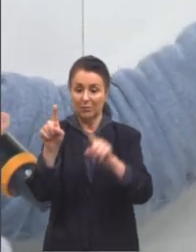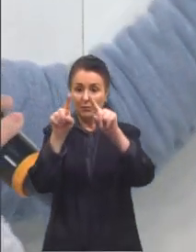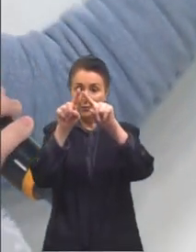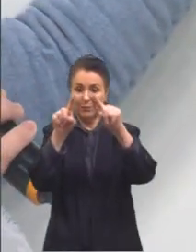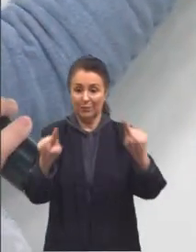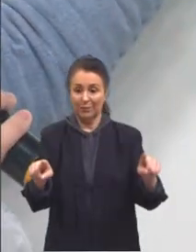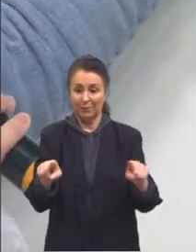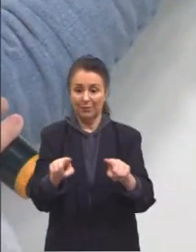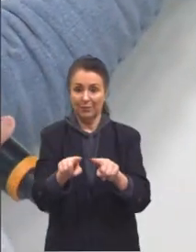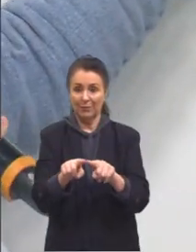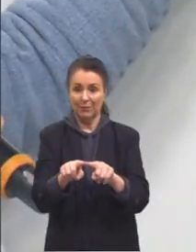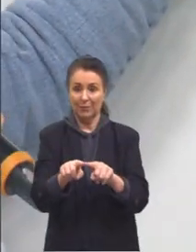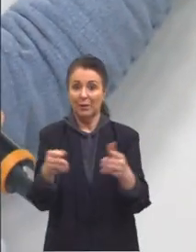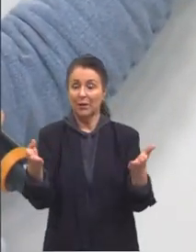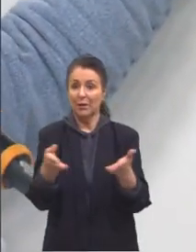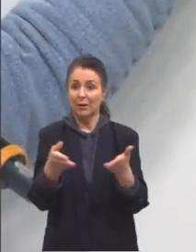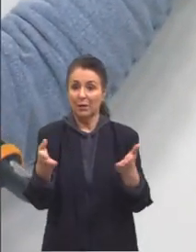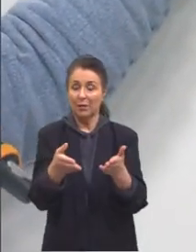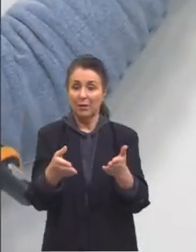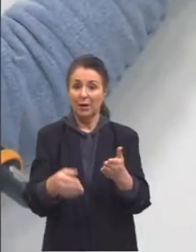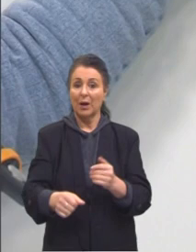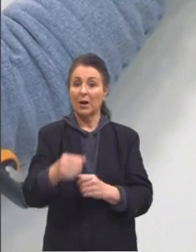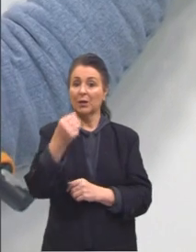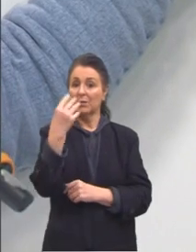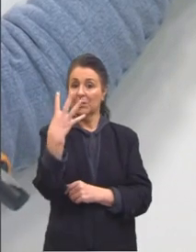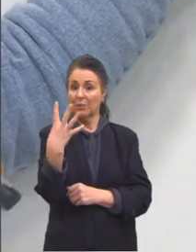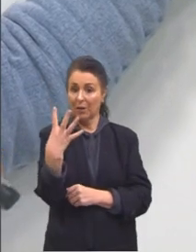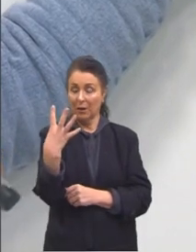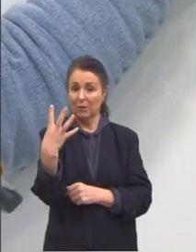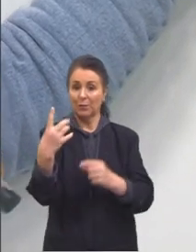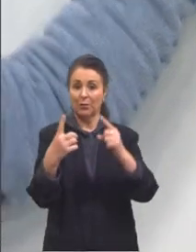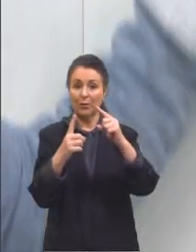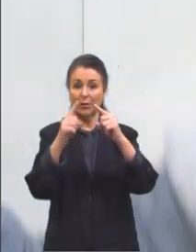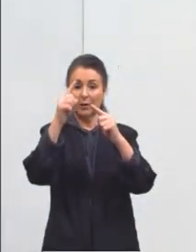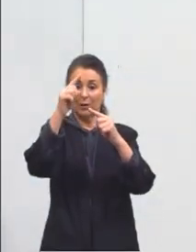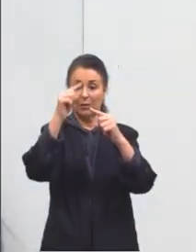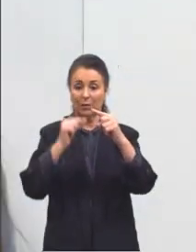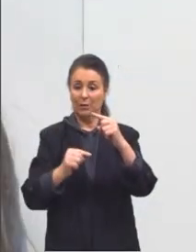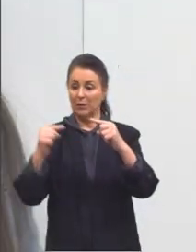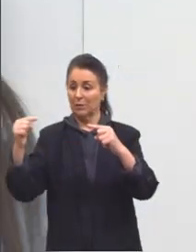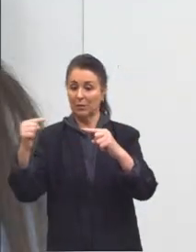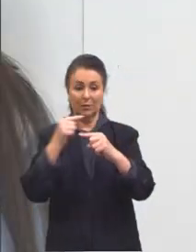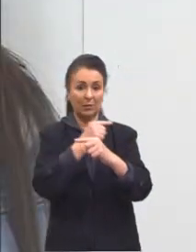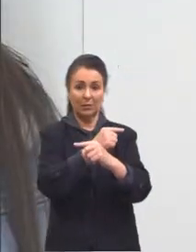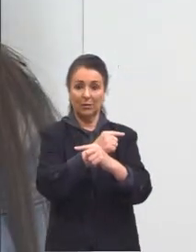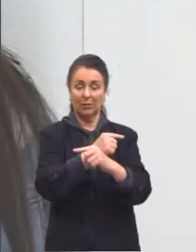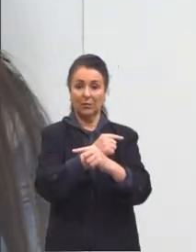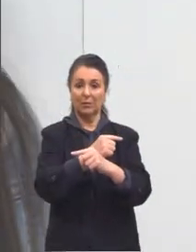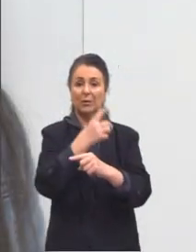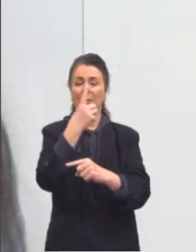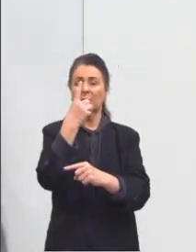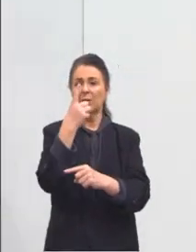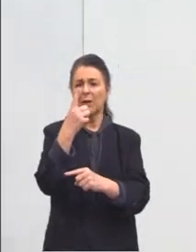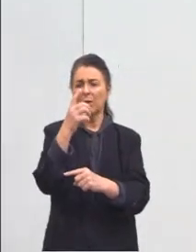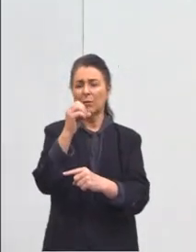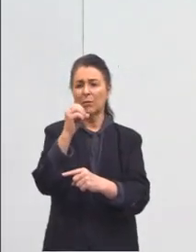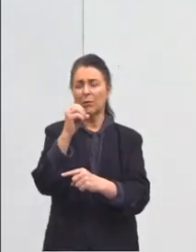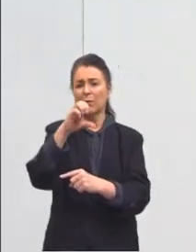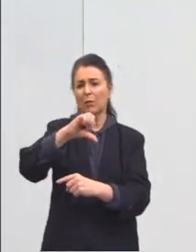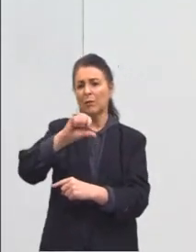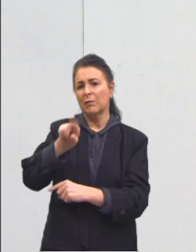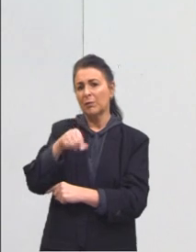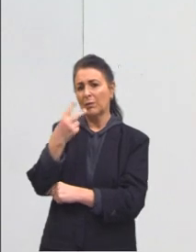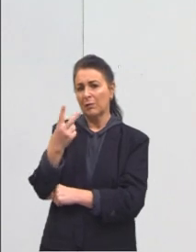triângulo e neste caso das quatro ligações simples Eu tenho um ângulo de 109, 28